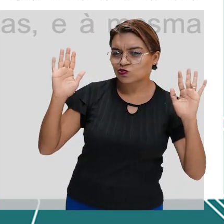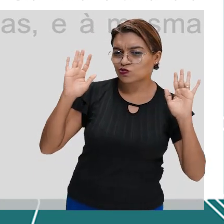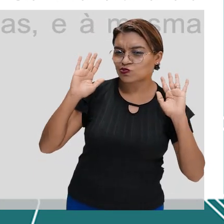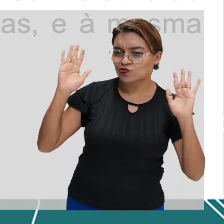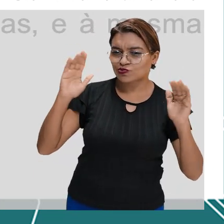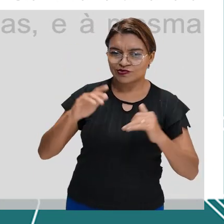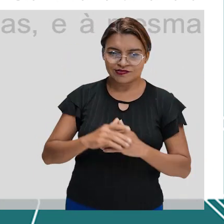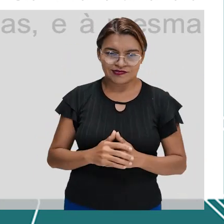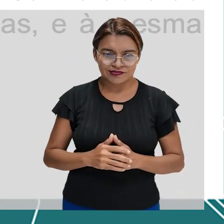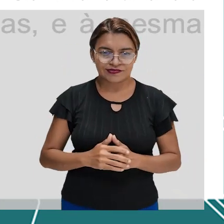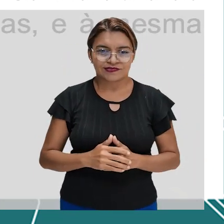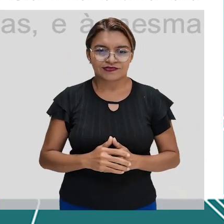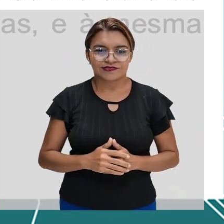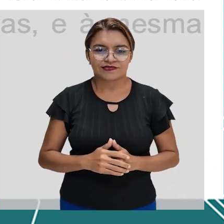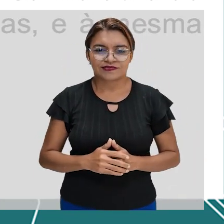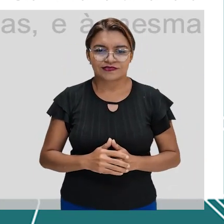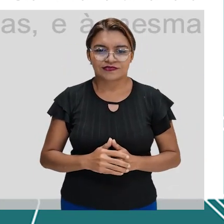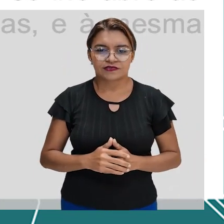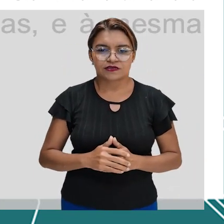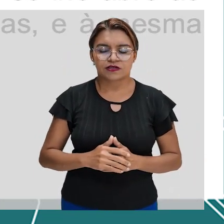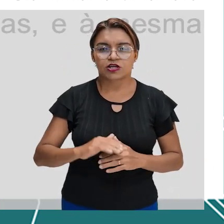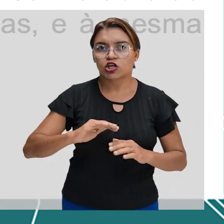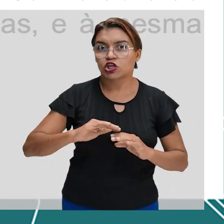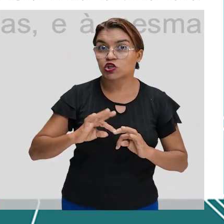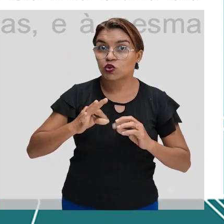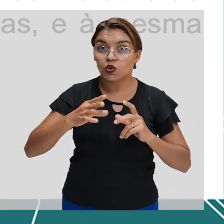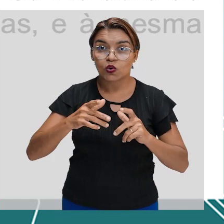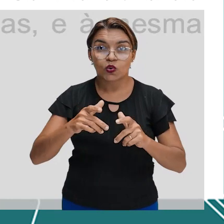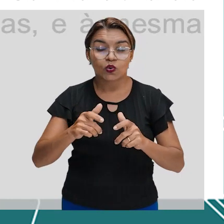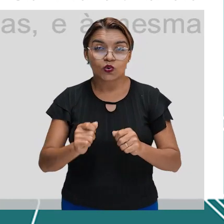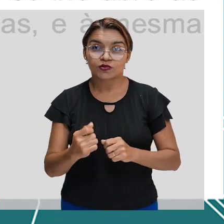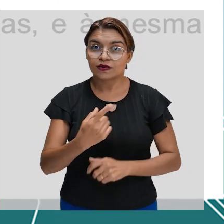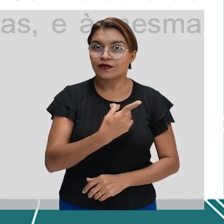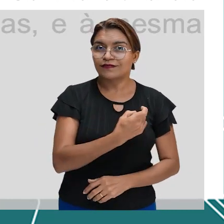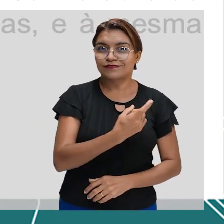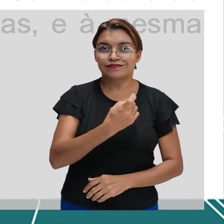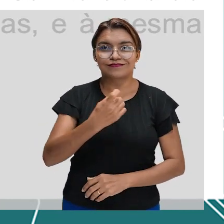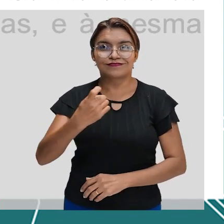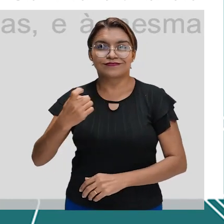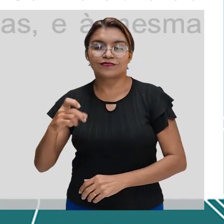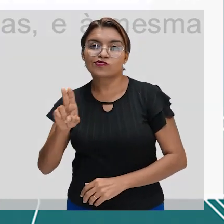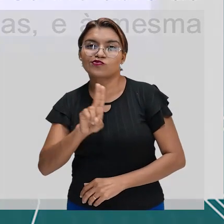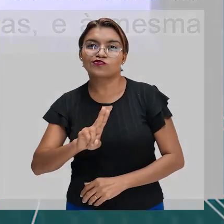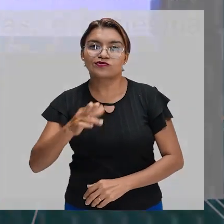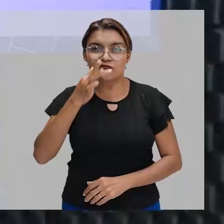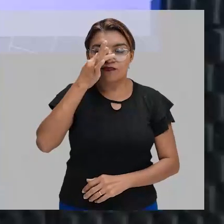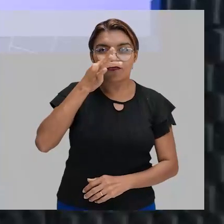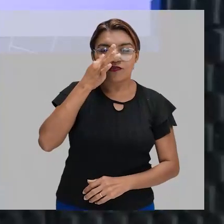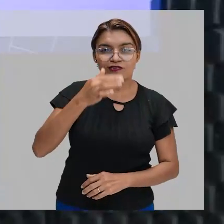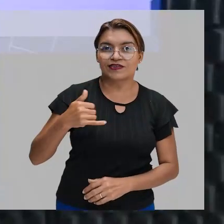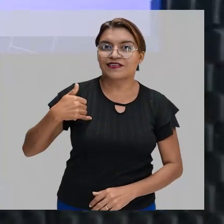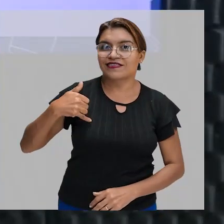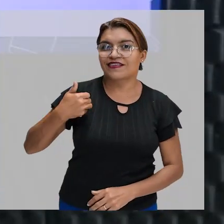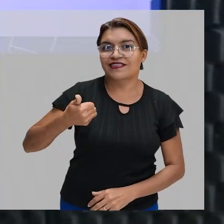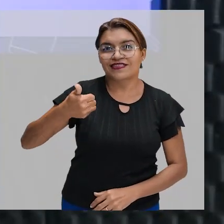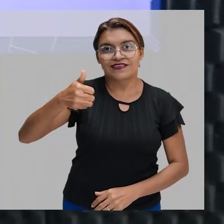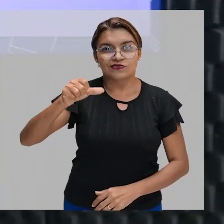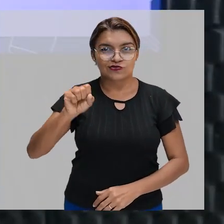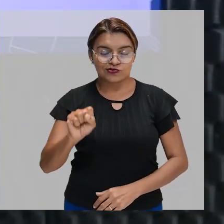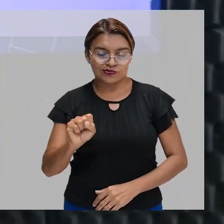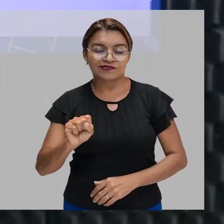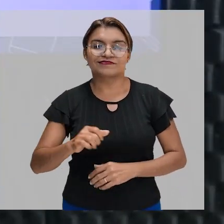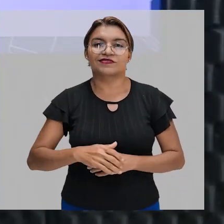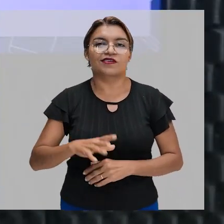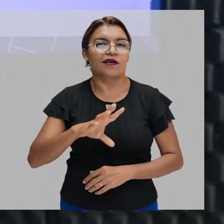todos se embalsama no perfume das Flores 18 anos o Amor daquela